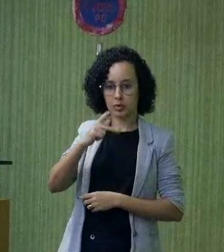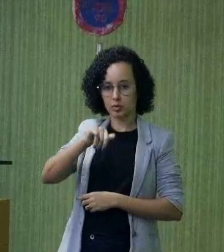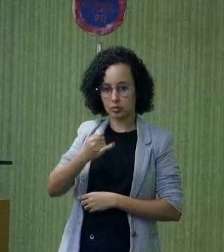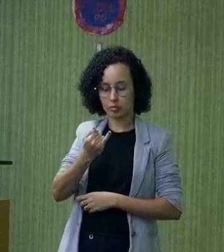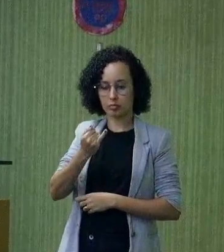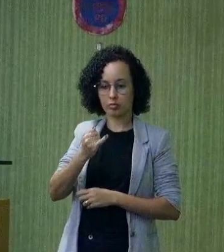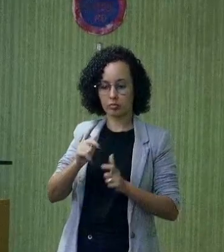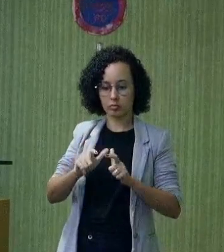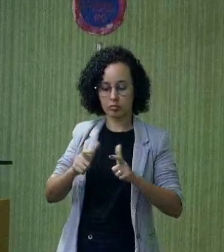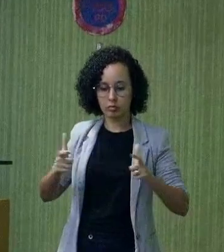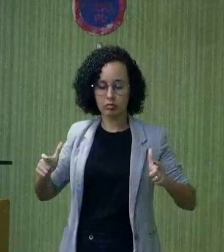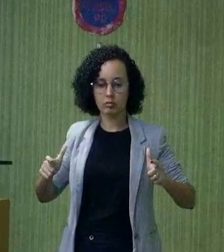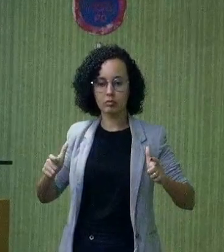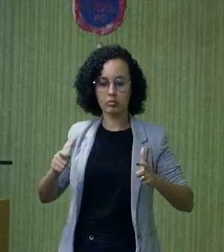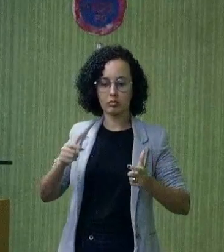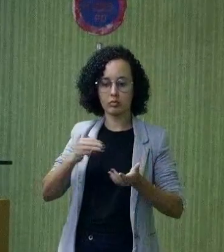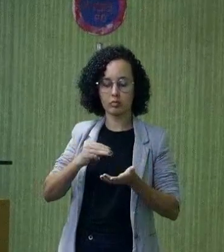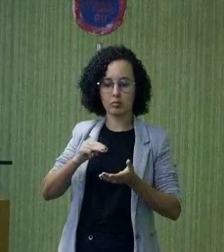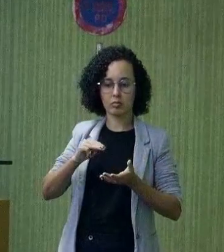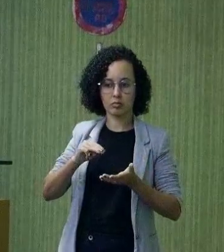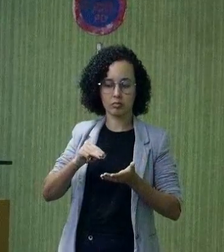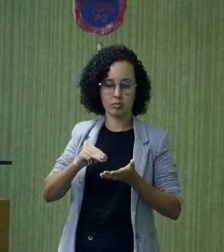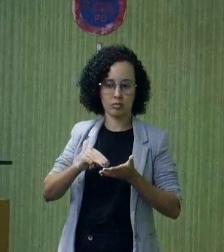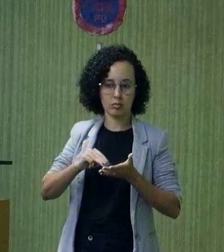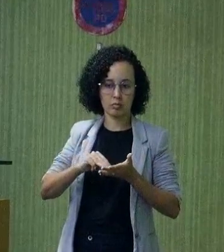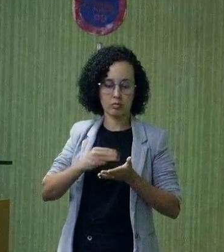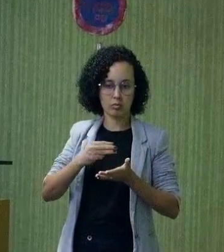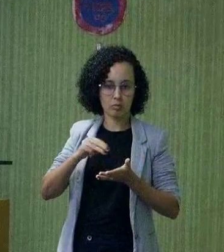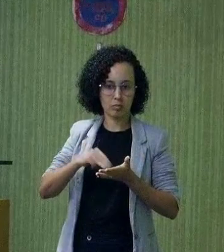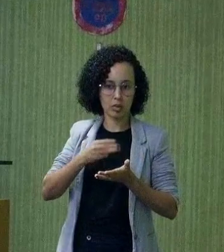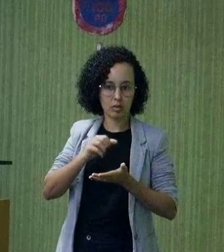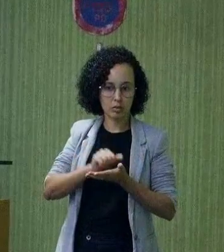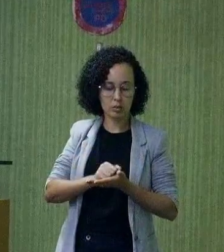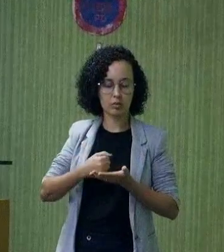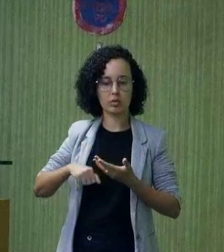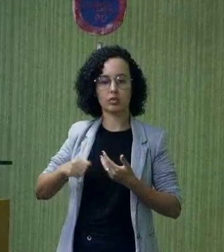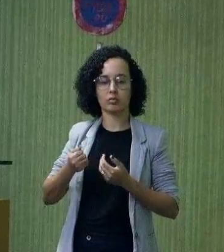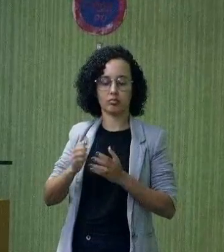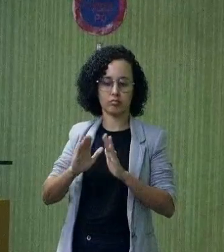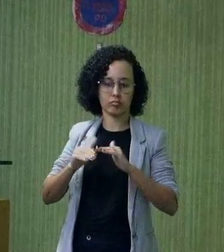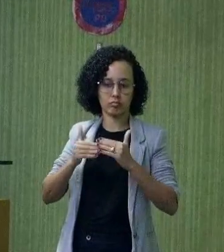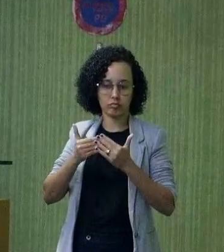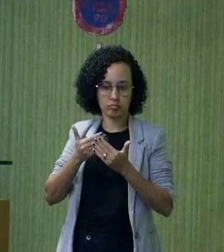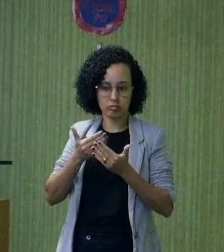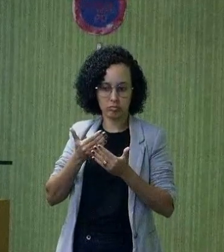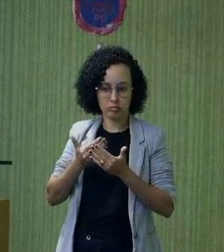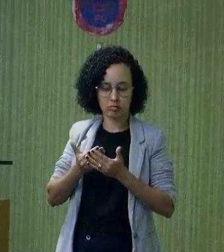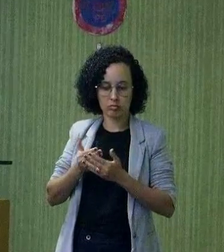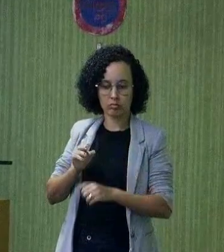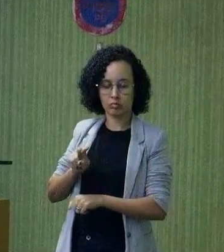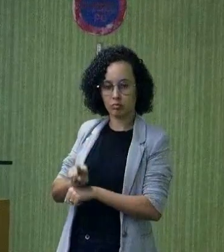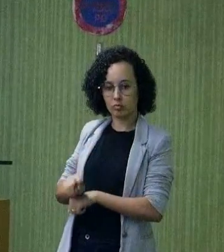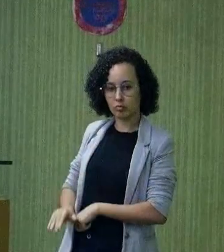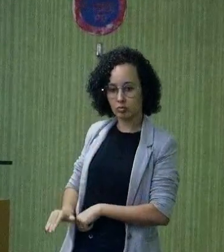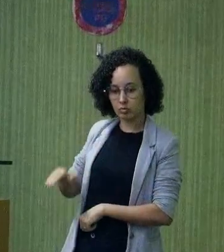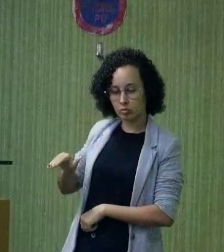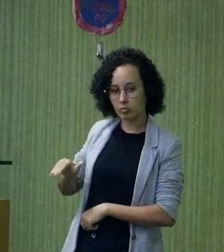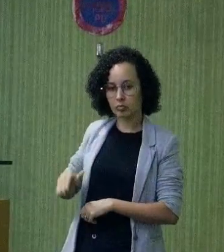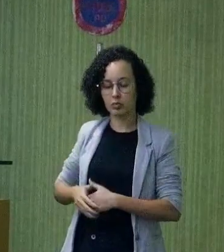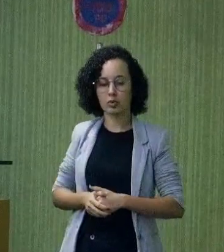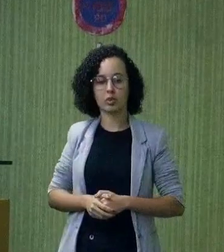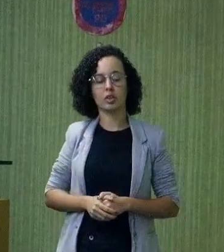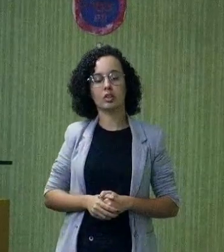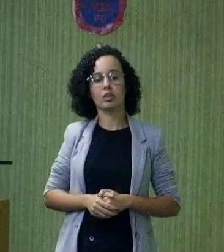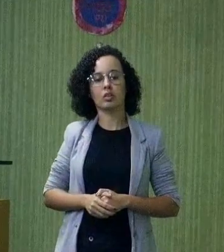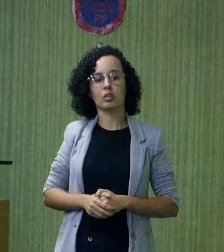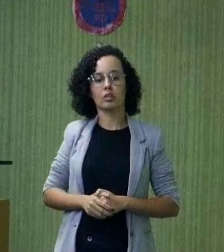de matrícula em creche e universalização da pré-escola isso é um objetivo específico do pne né O que é que ele